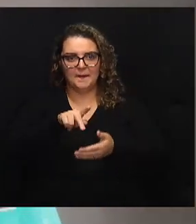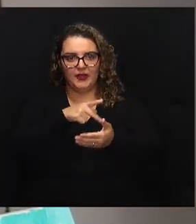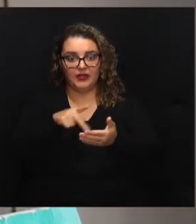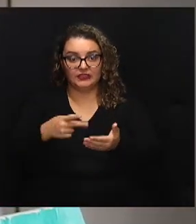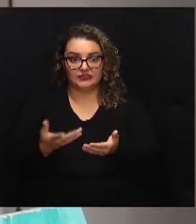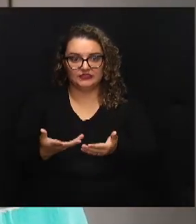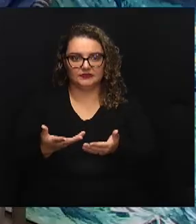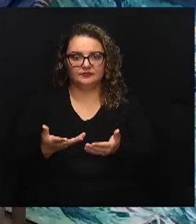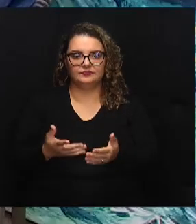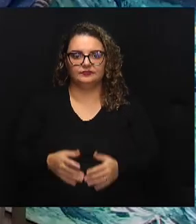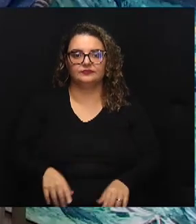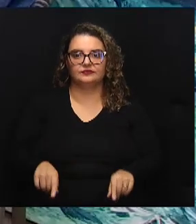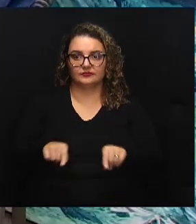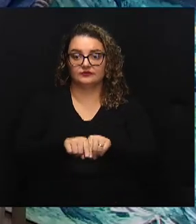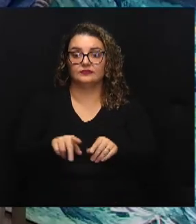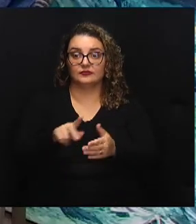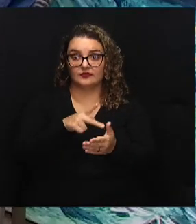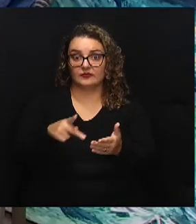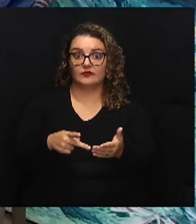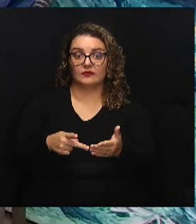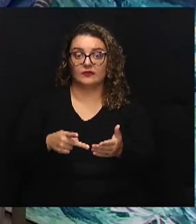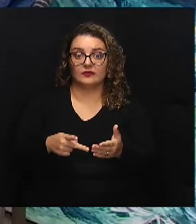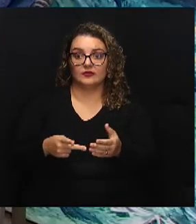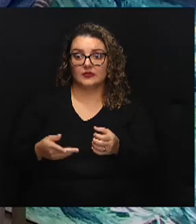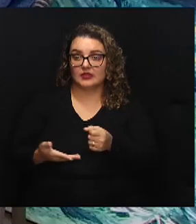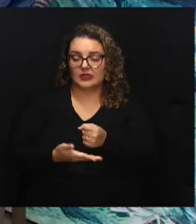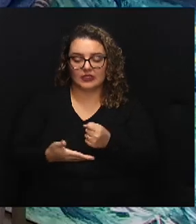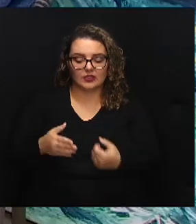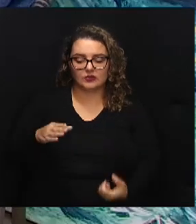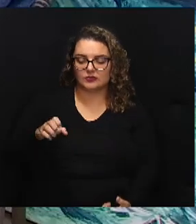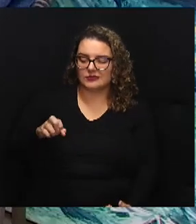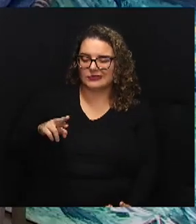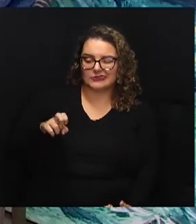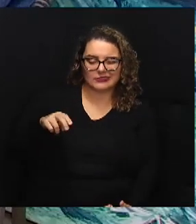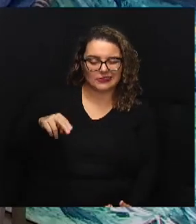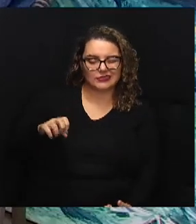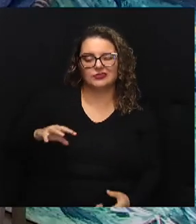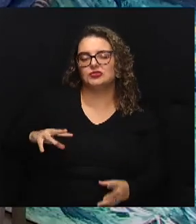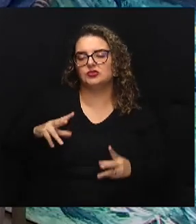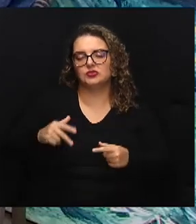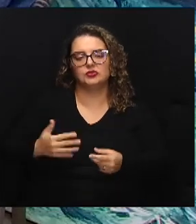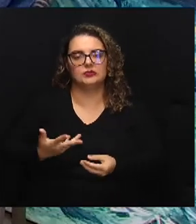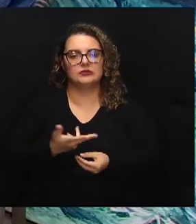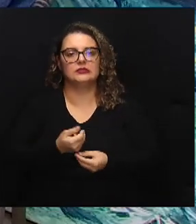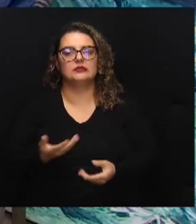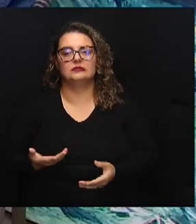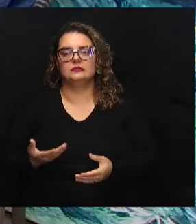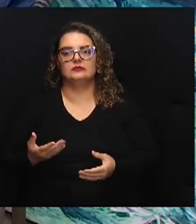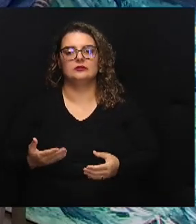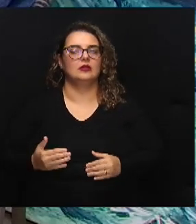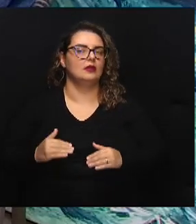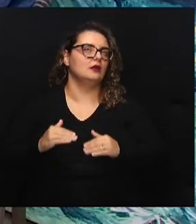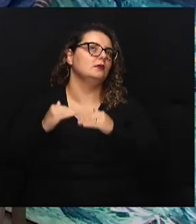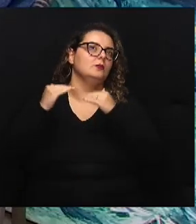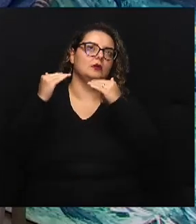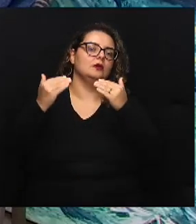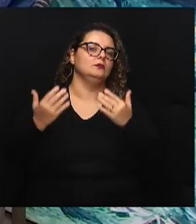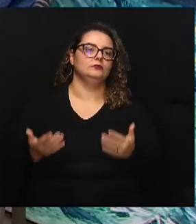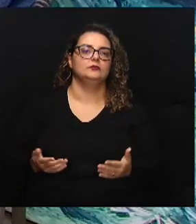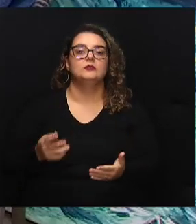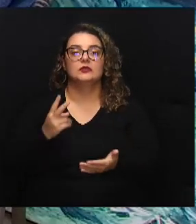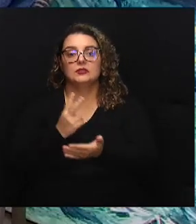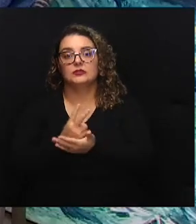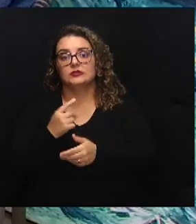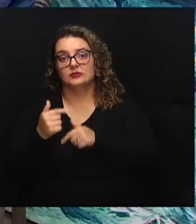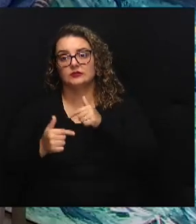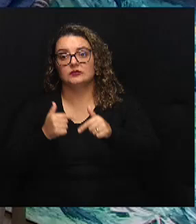Eu acho que a poesia está no cerne de todas as artes, é a arte suprema. Então, eu estou sempre